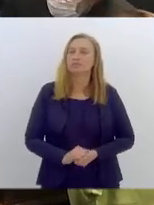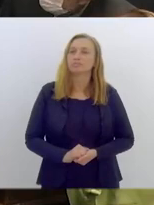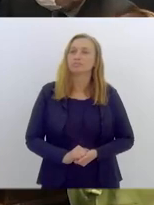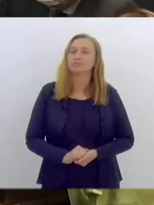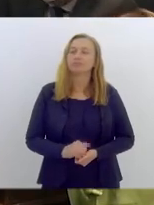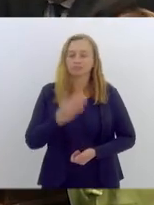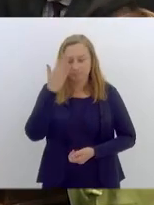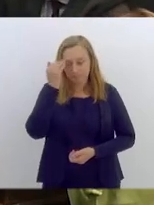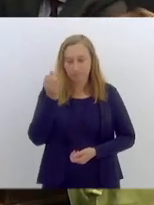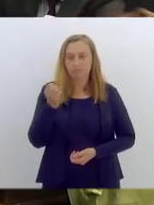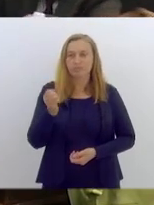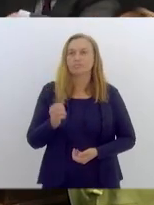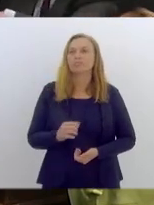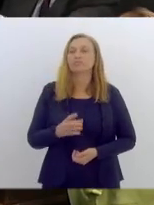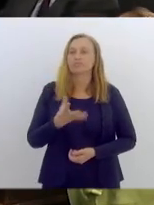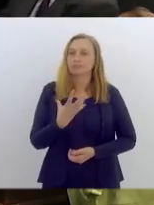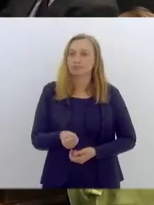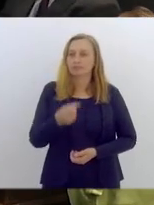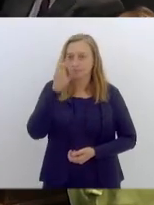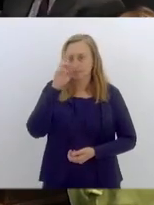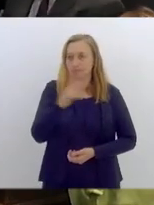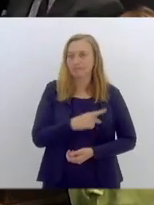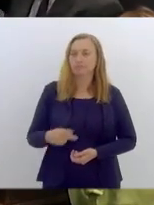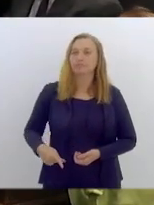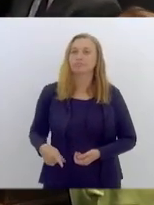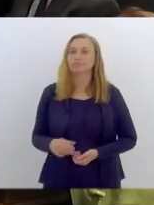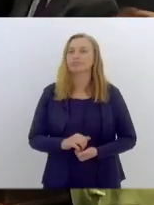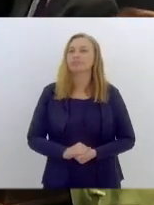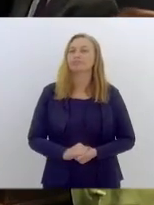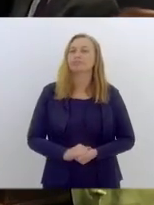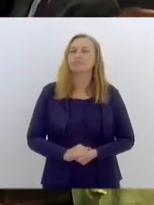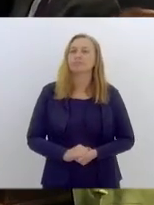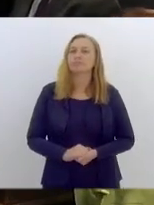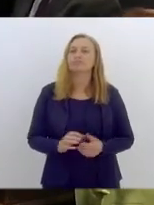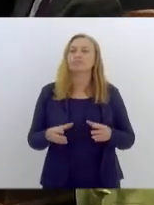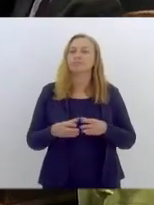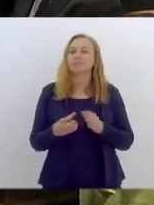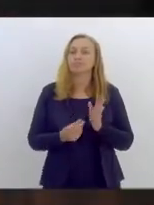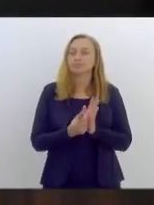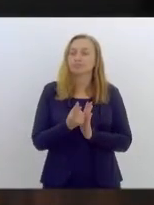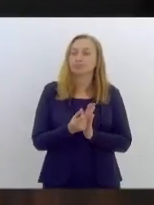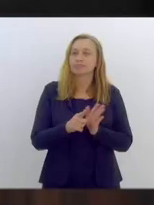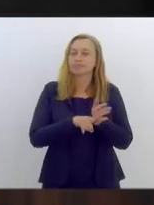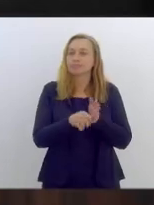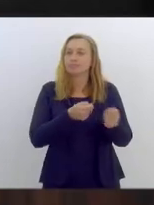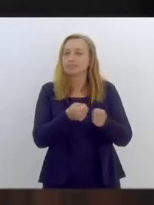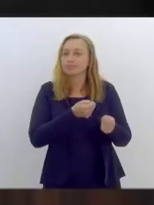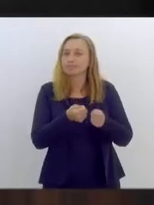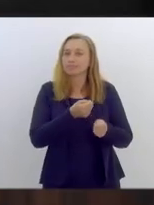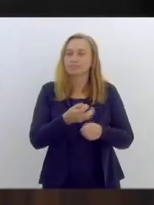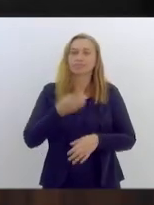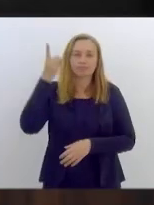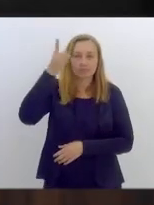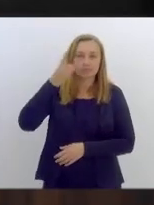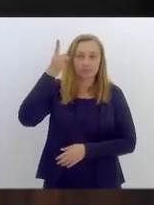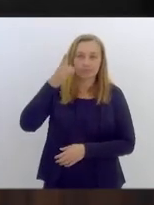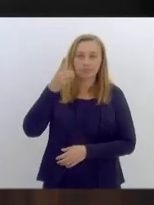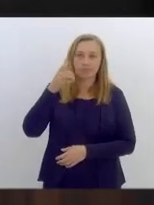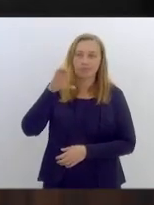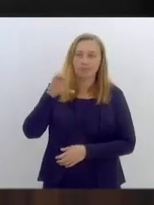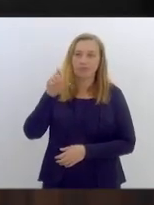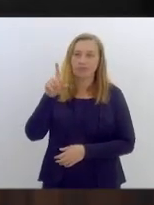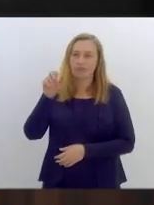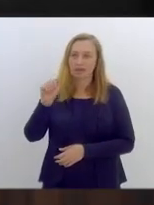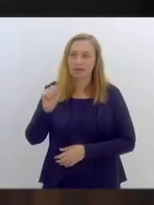Já sei qual é, presidente. Boa tarde. Favorável. Pela Comissão de Orçamento, Fiscalização Financeira e Controle, deputado Márcio